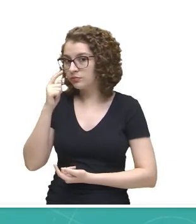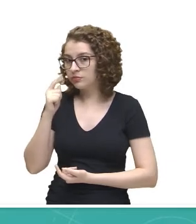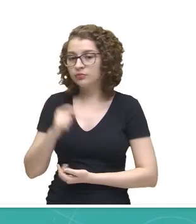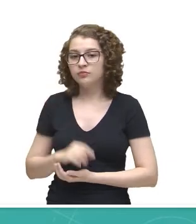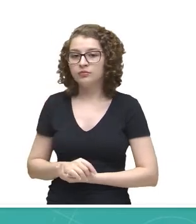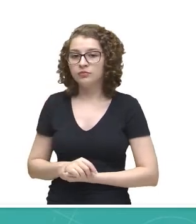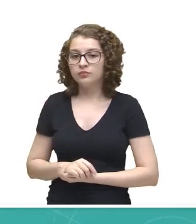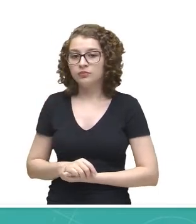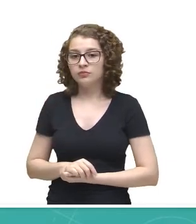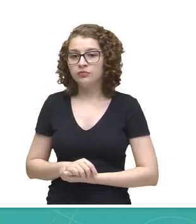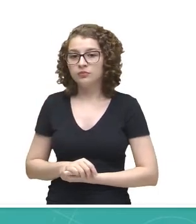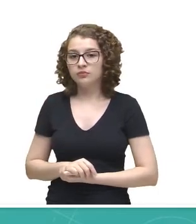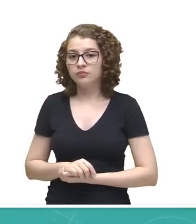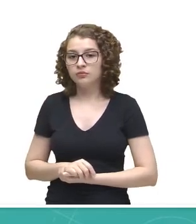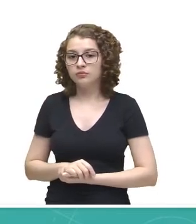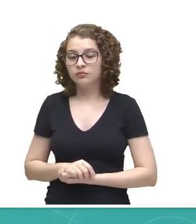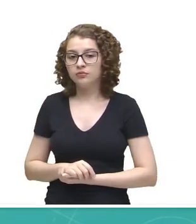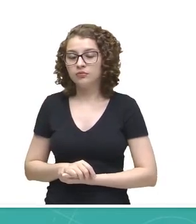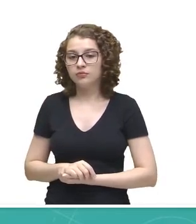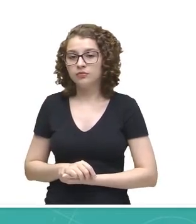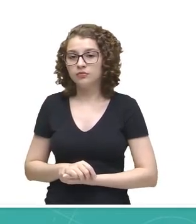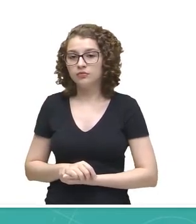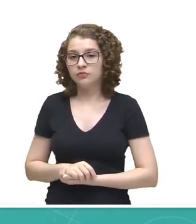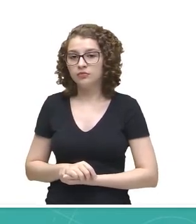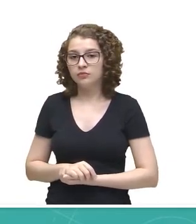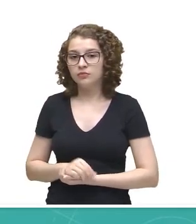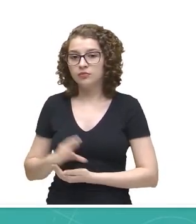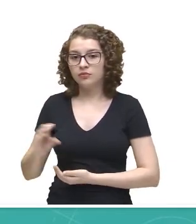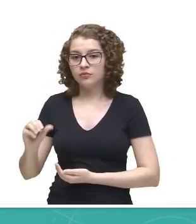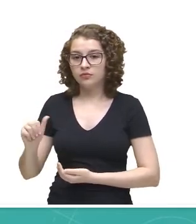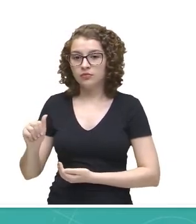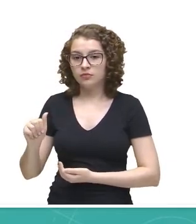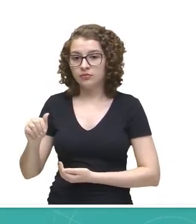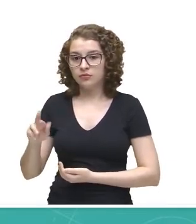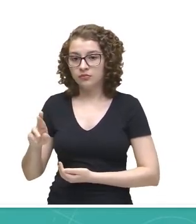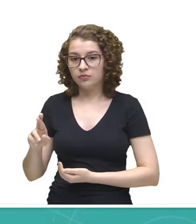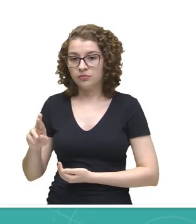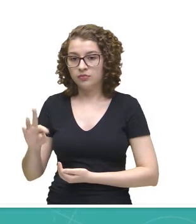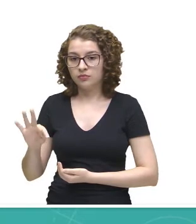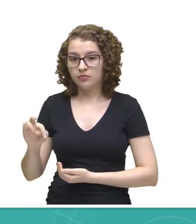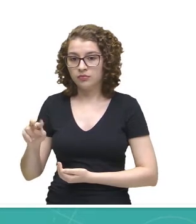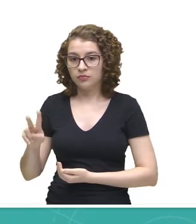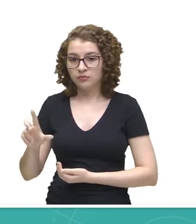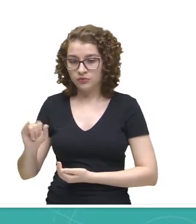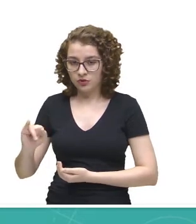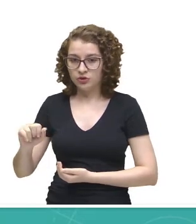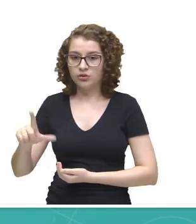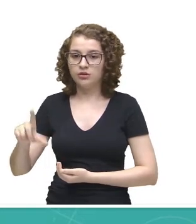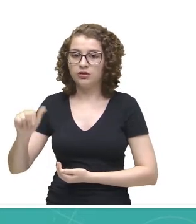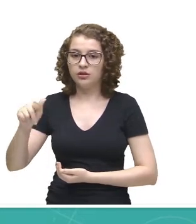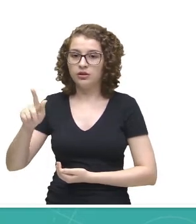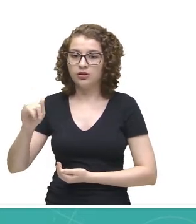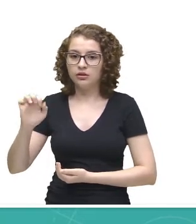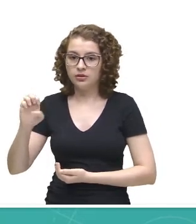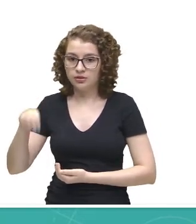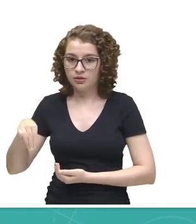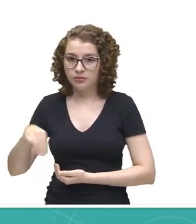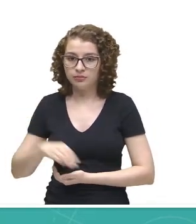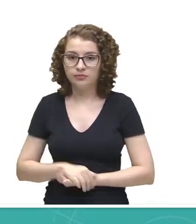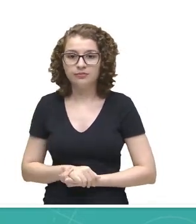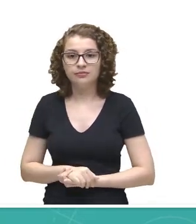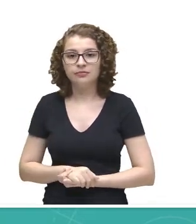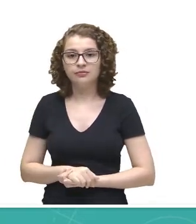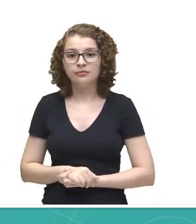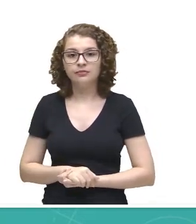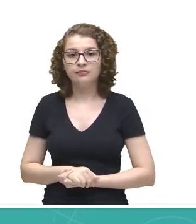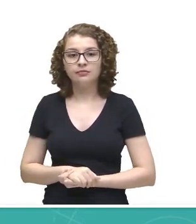nariz e a presença desse tecido, que está dando o quê? Sustentação nessa estrutura.